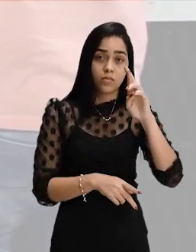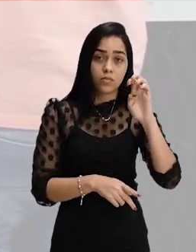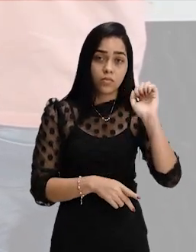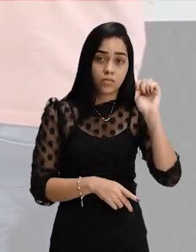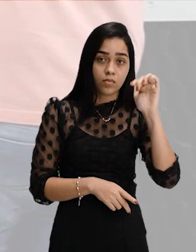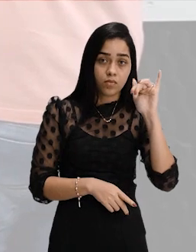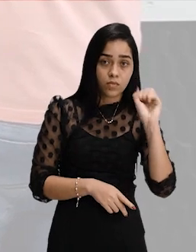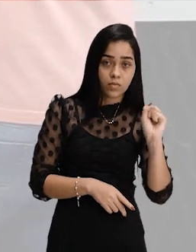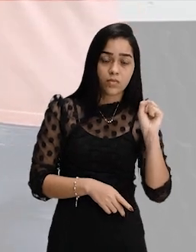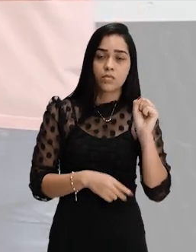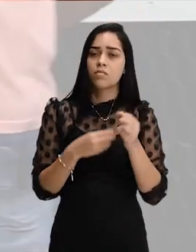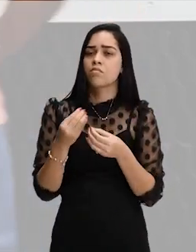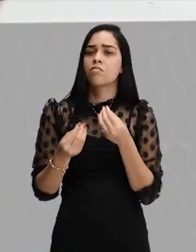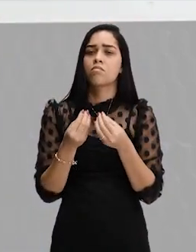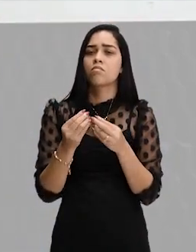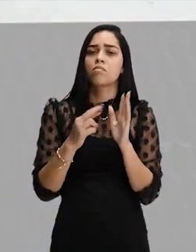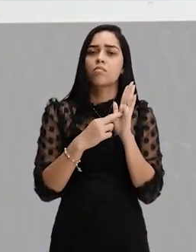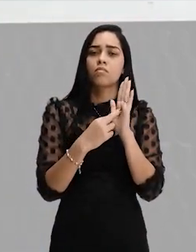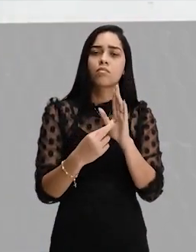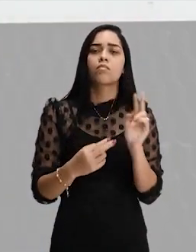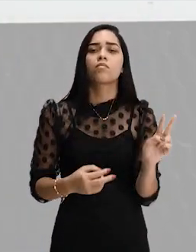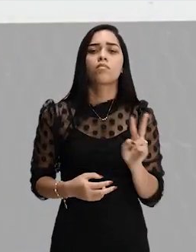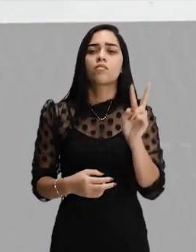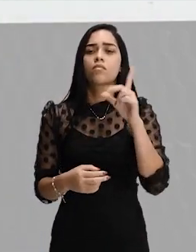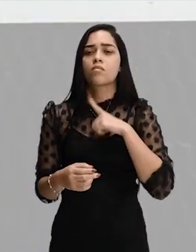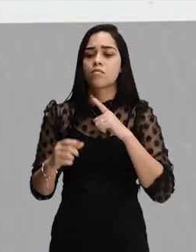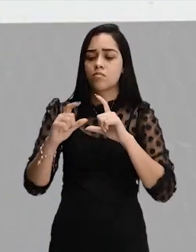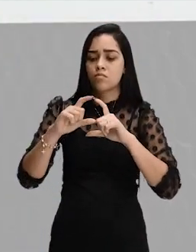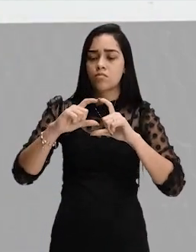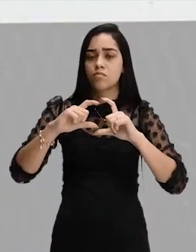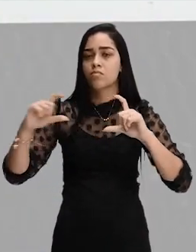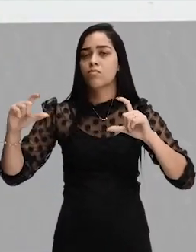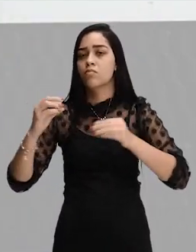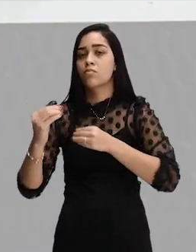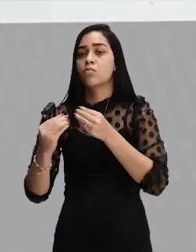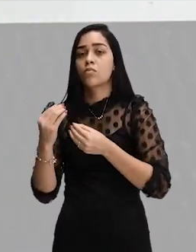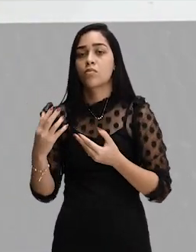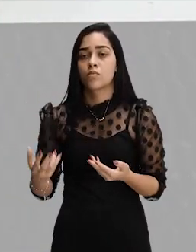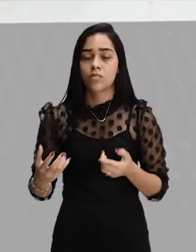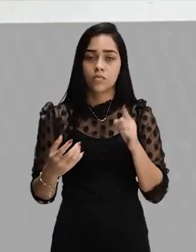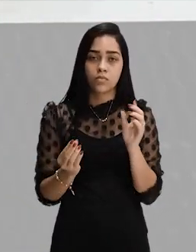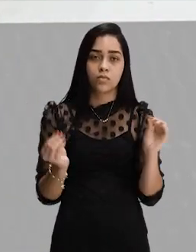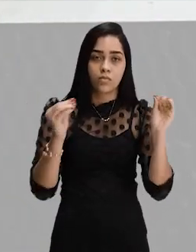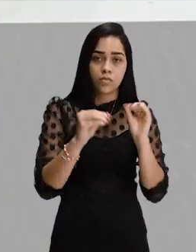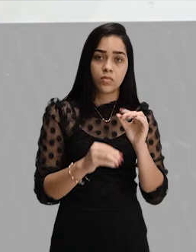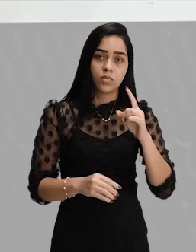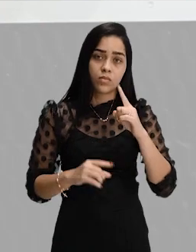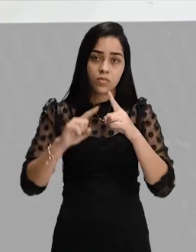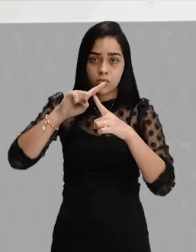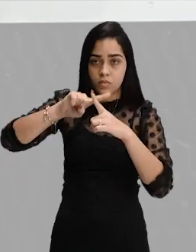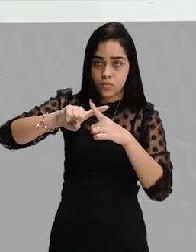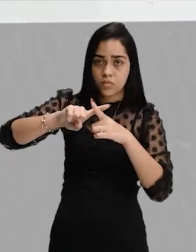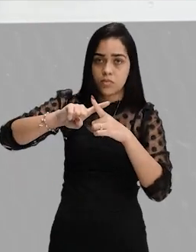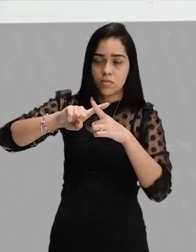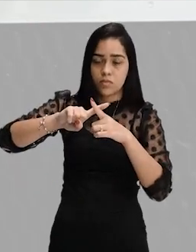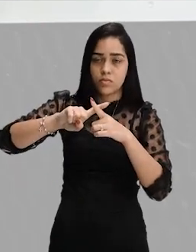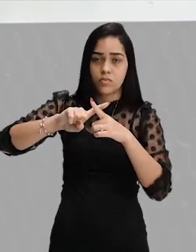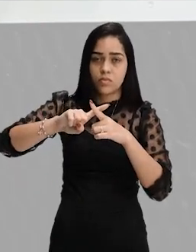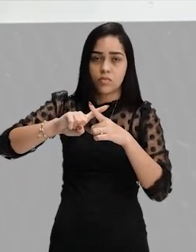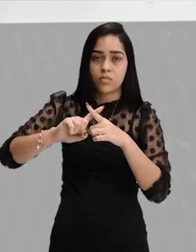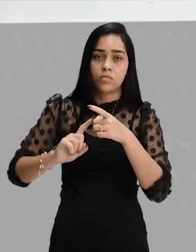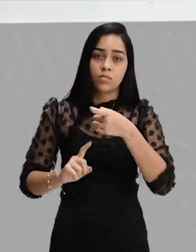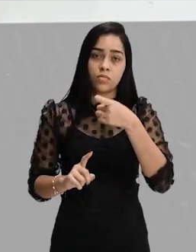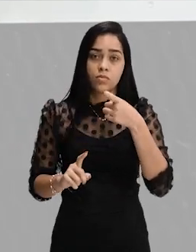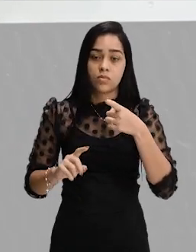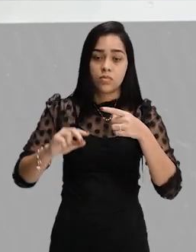reais. Como eu faço para representar valores que estão entre um número e outro? Você coloca assim, um x no meio, né? Esse x é